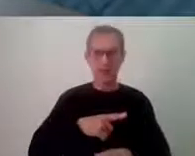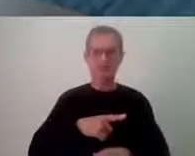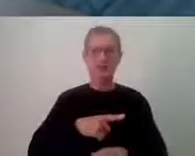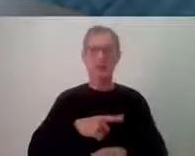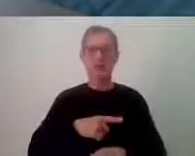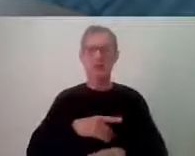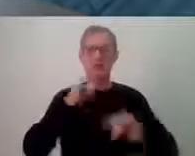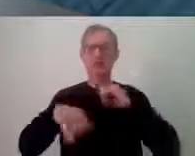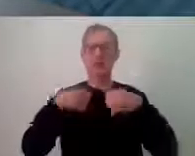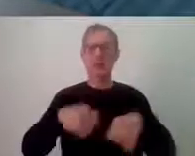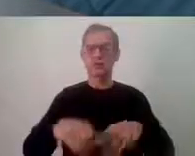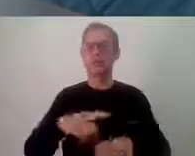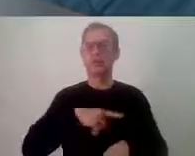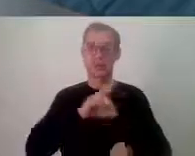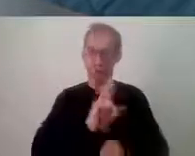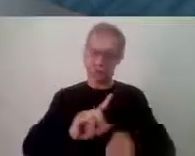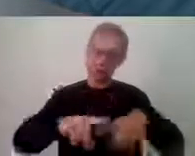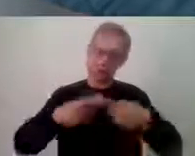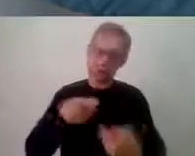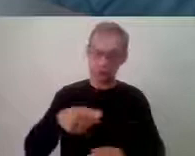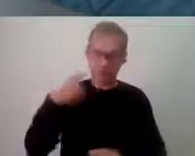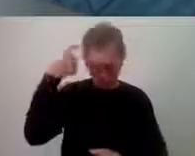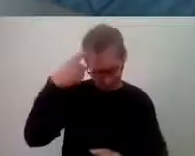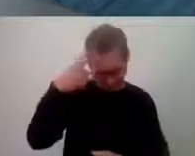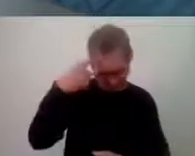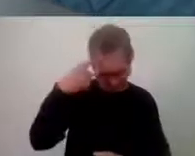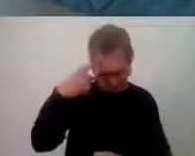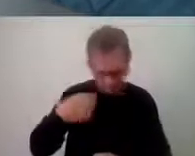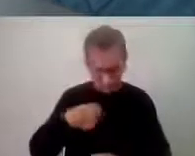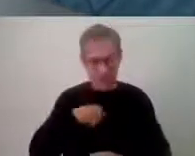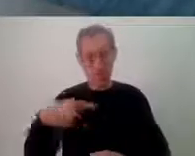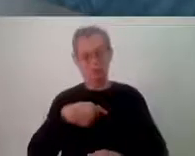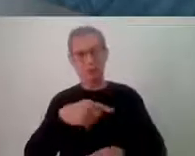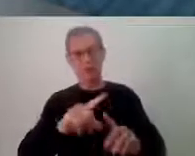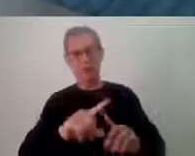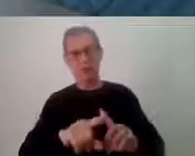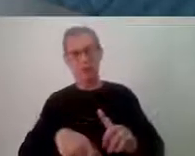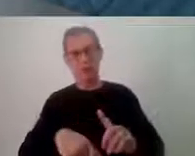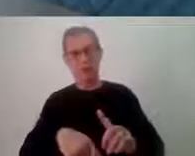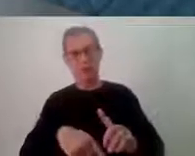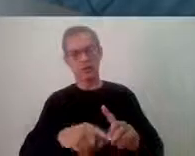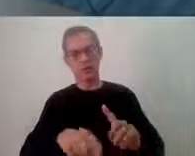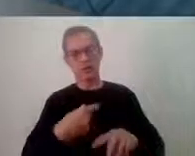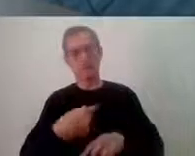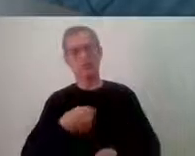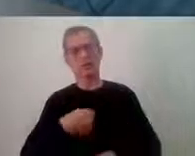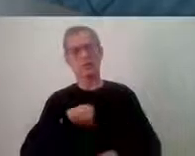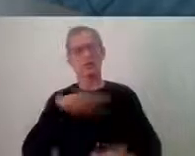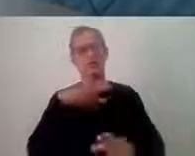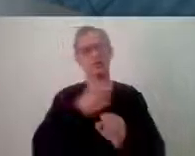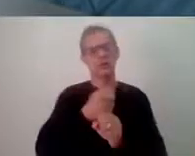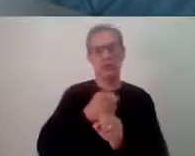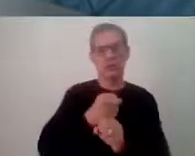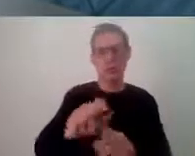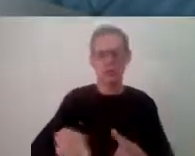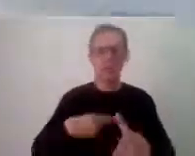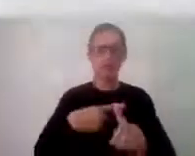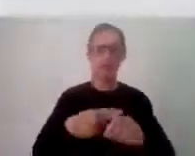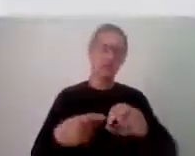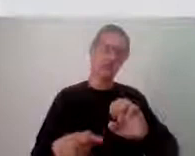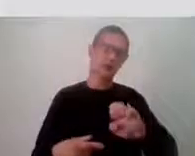pontos que você precisa se atentar. Mas aí você pensando nisso, se num eu diminuo, no outro eu vou aumentar o meu expoente. Acompanhe no